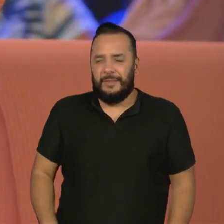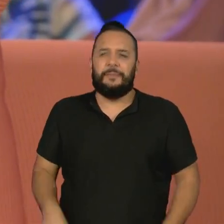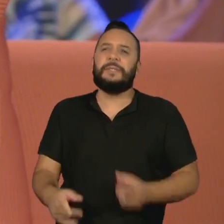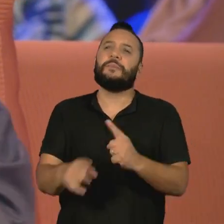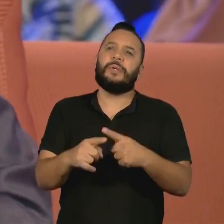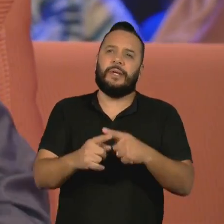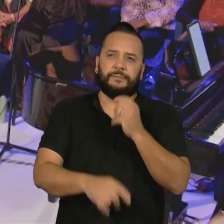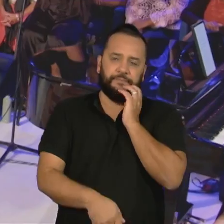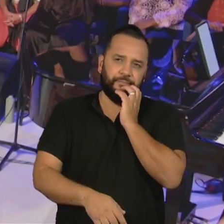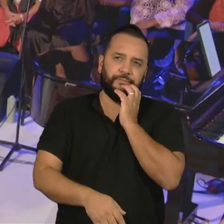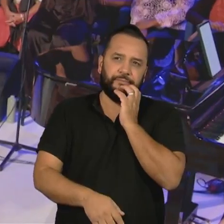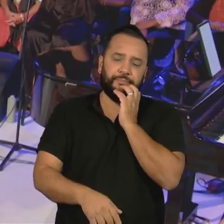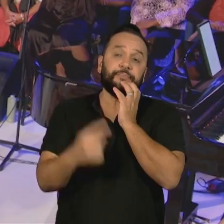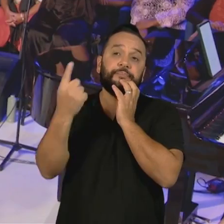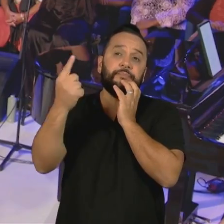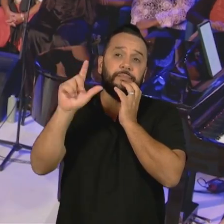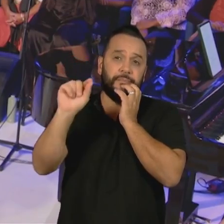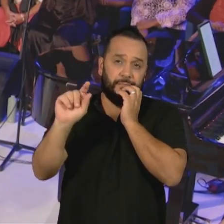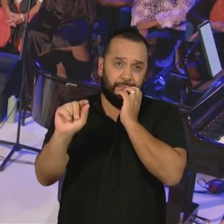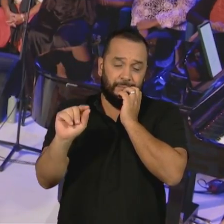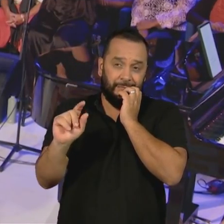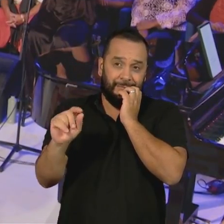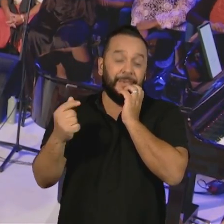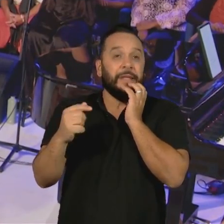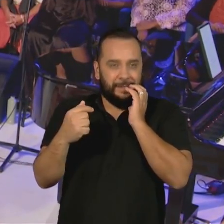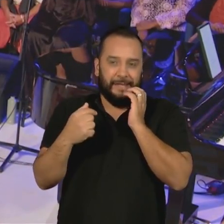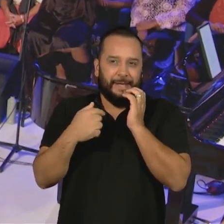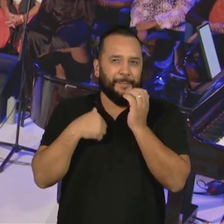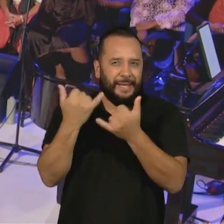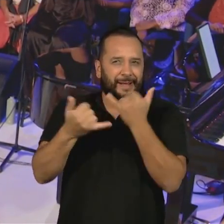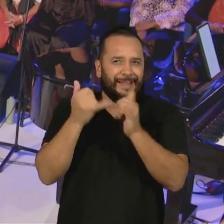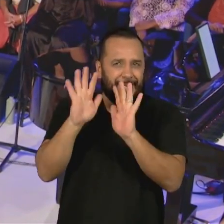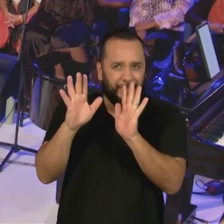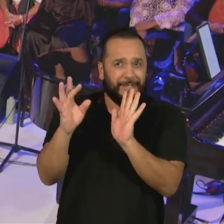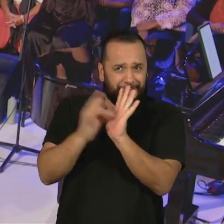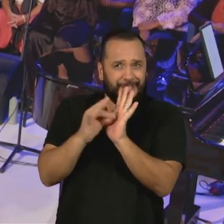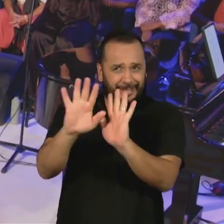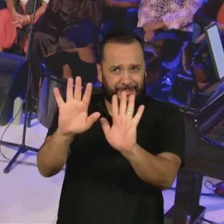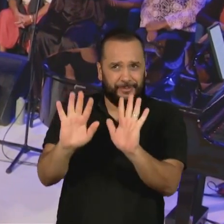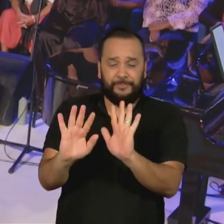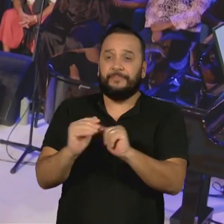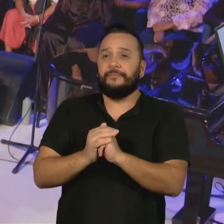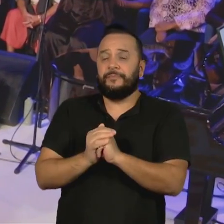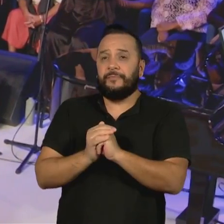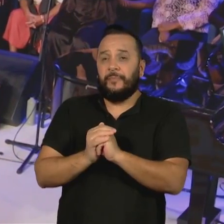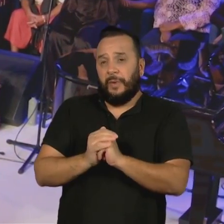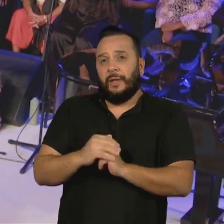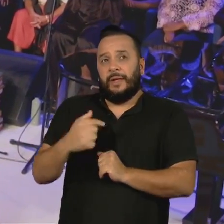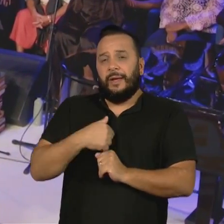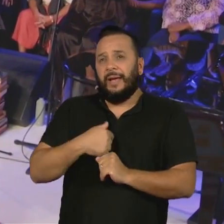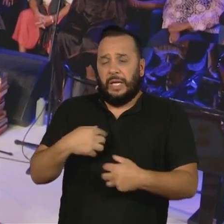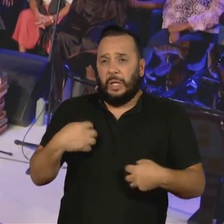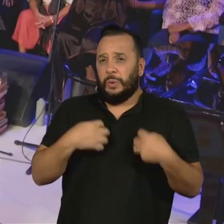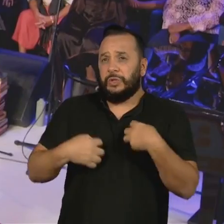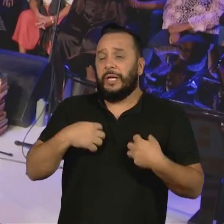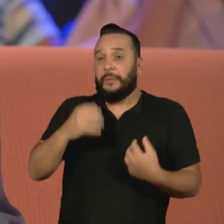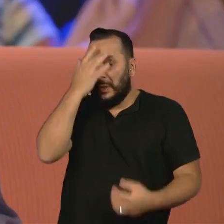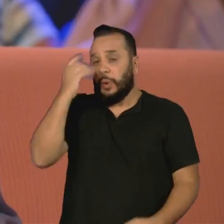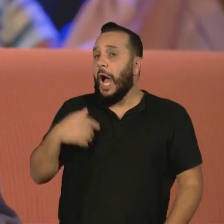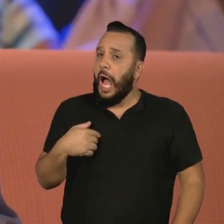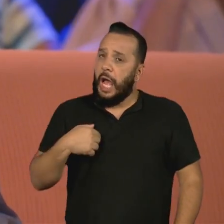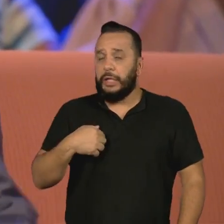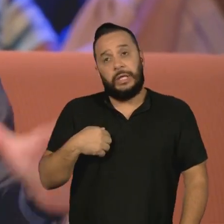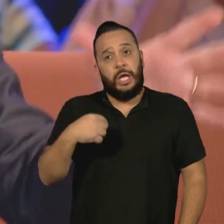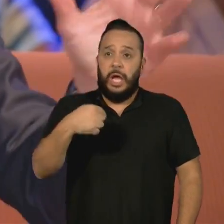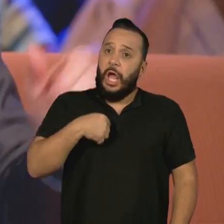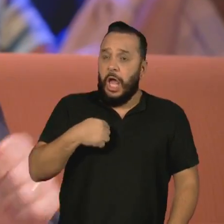quê? Você, olha, primeiro o seguinte, é uma brincadeira essa aqui, mas é verdade. Eu fico um pouco angustiado quando o cara diz assim,